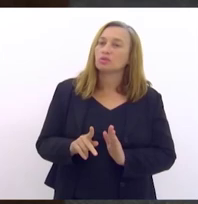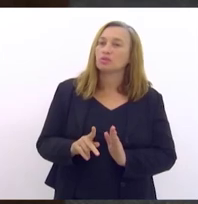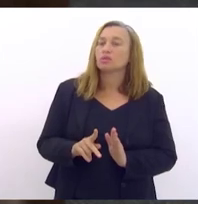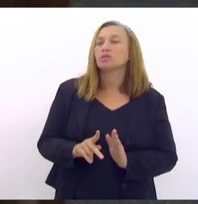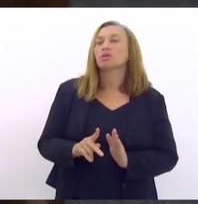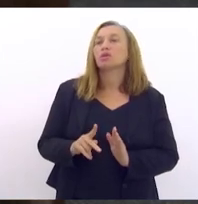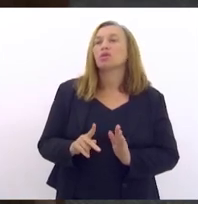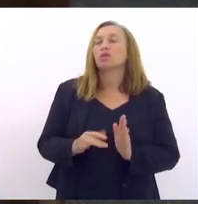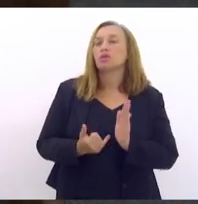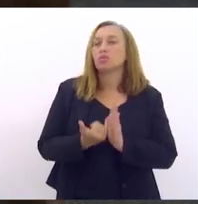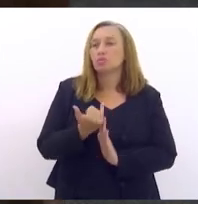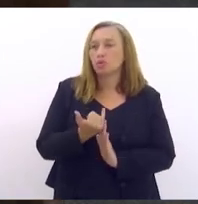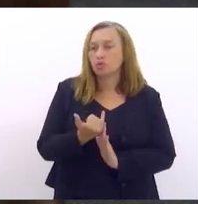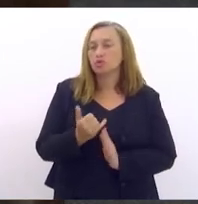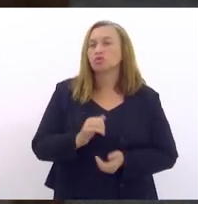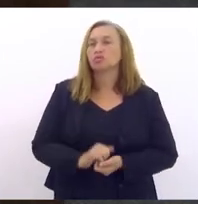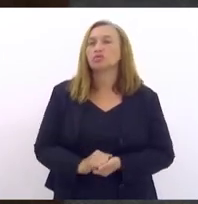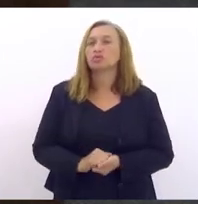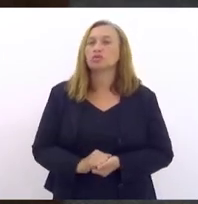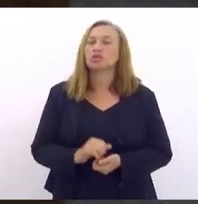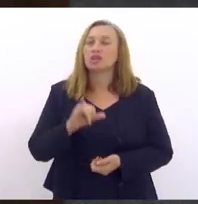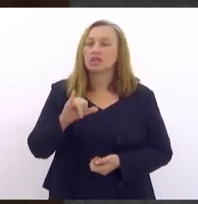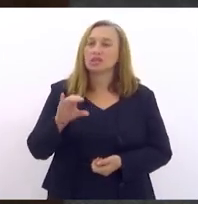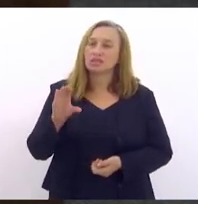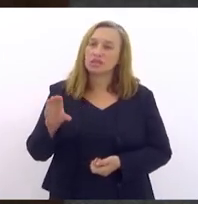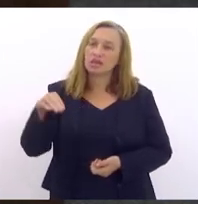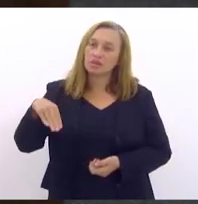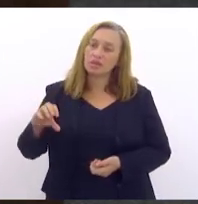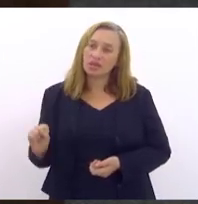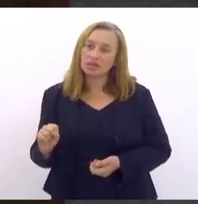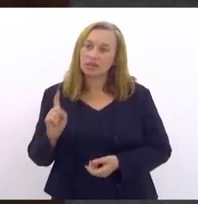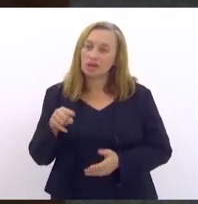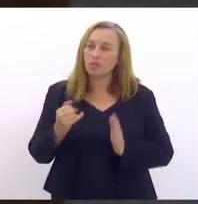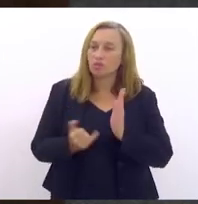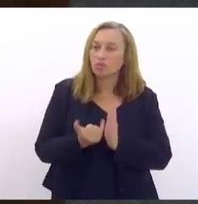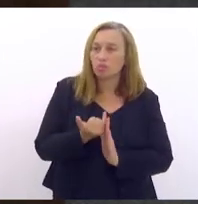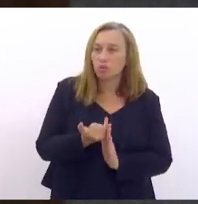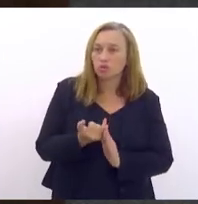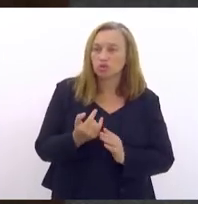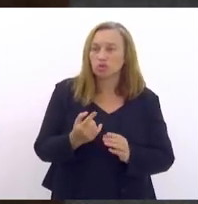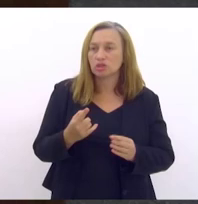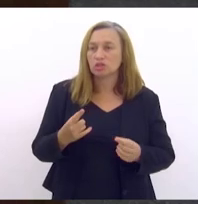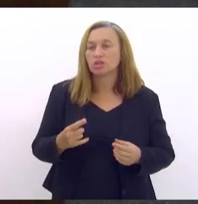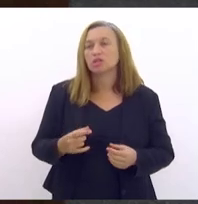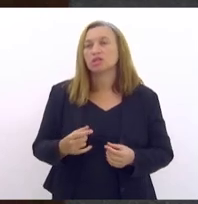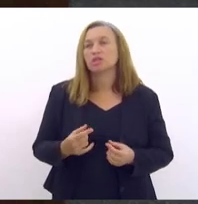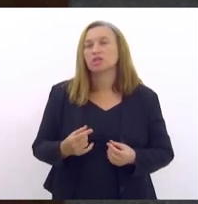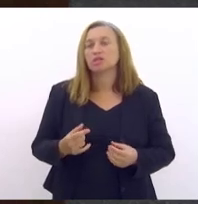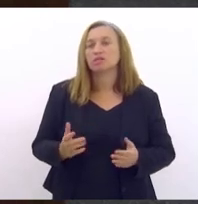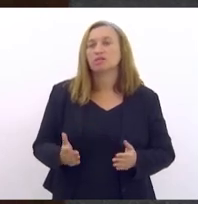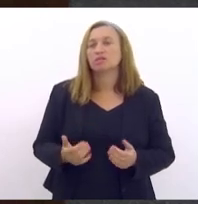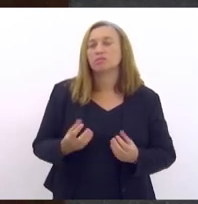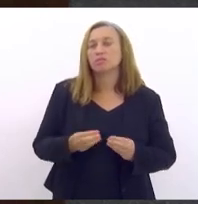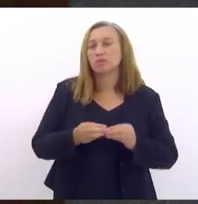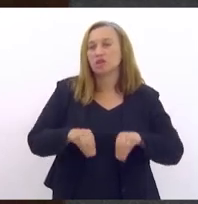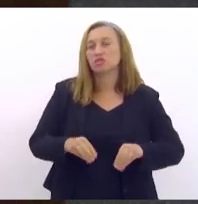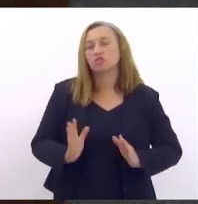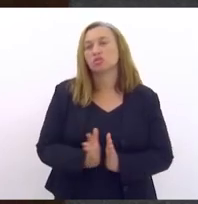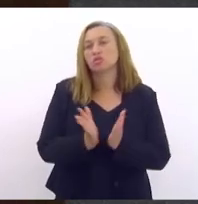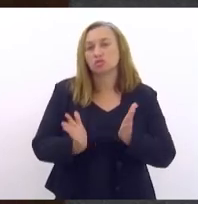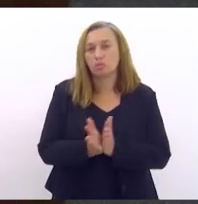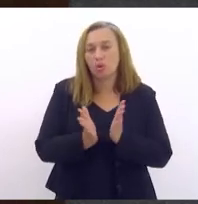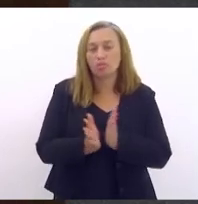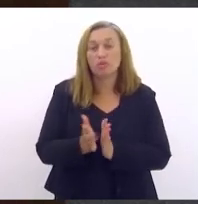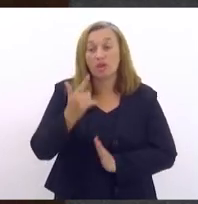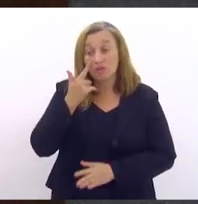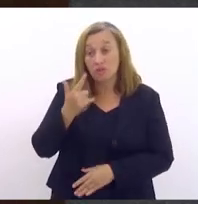progressivo, mas no caso do ICMS, é um imposto que ataca diretamente o bolso dos mais pobres, visto que